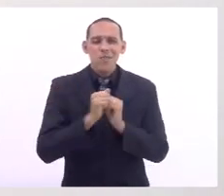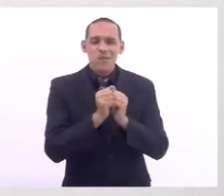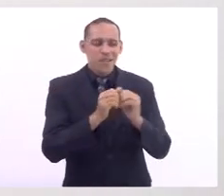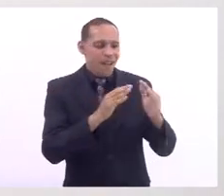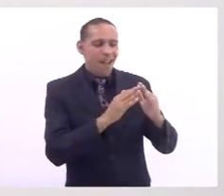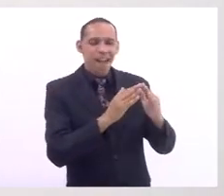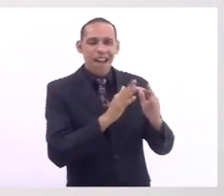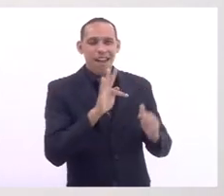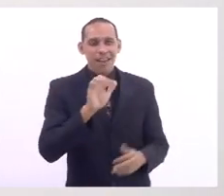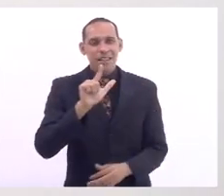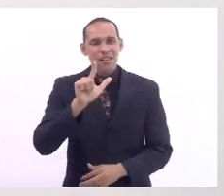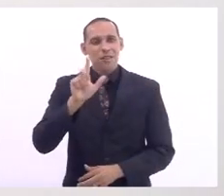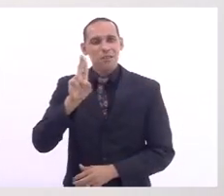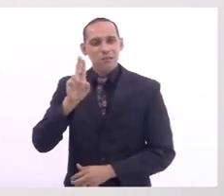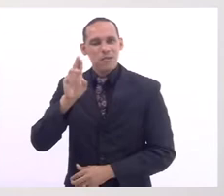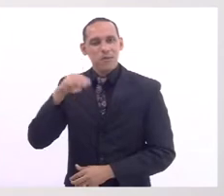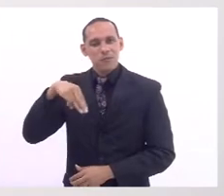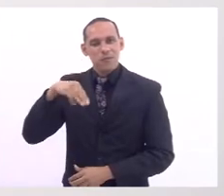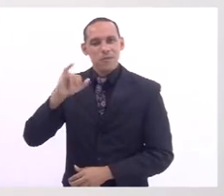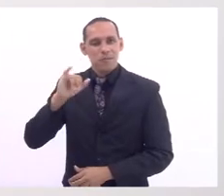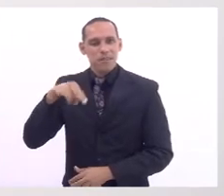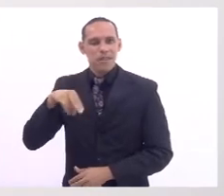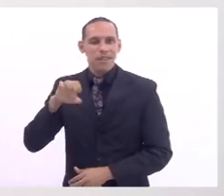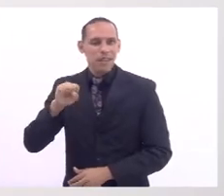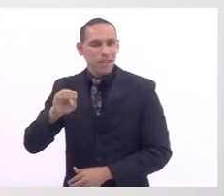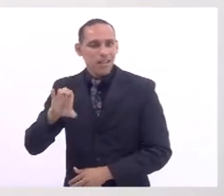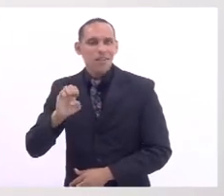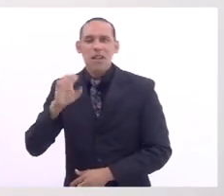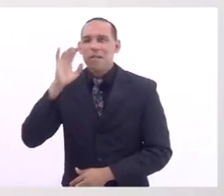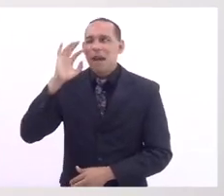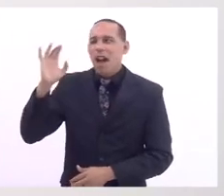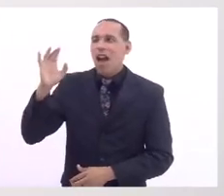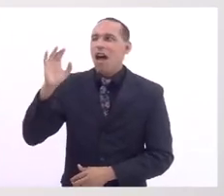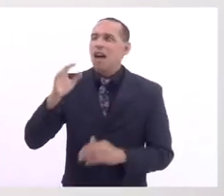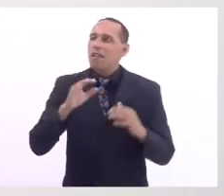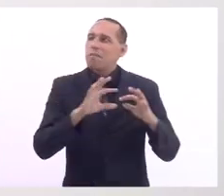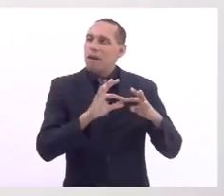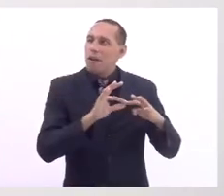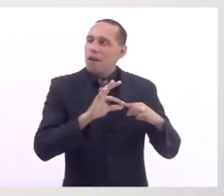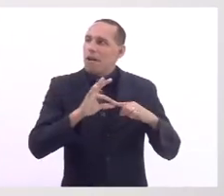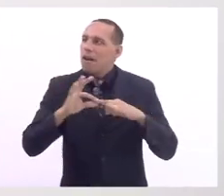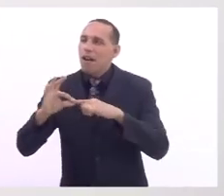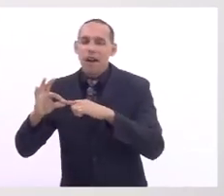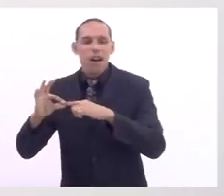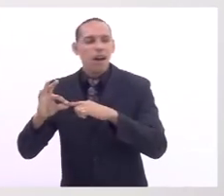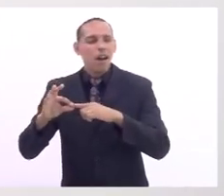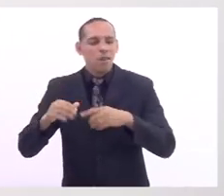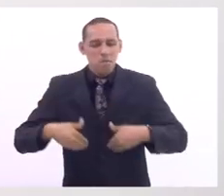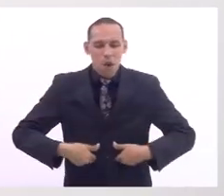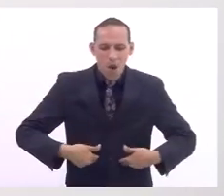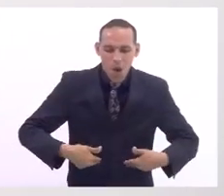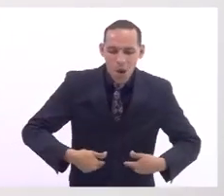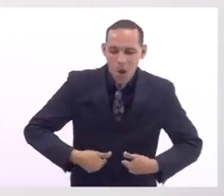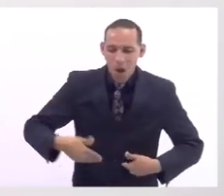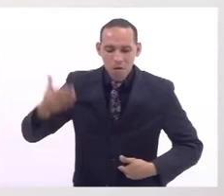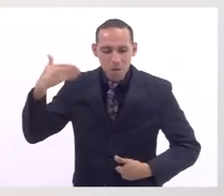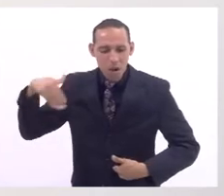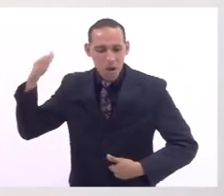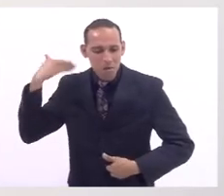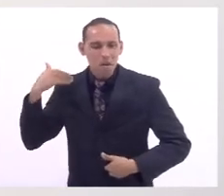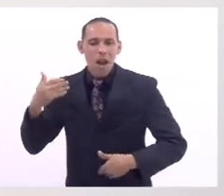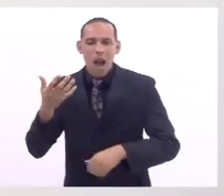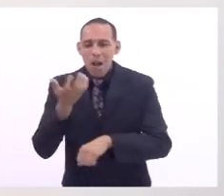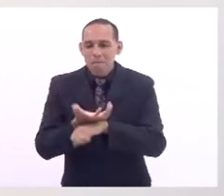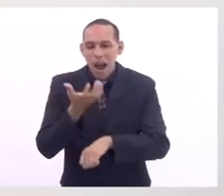casa Fluminense né a gente pensar a periferia que passou fome que atravessou a praça